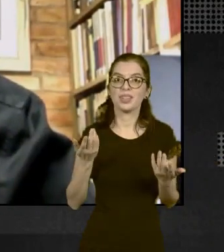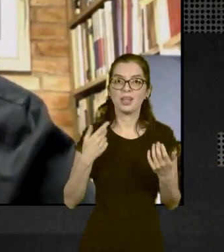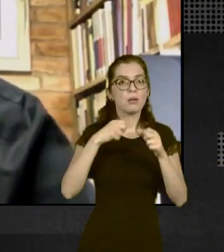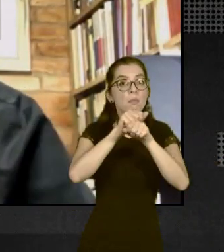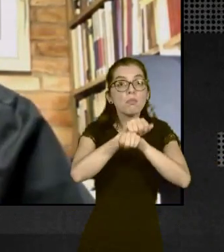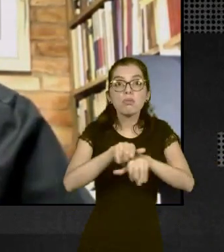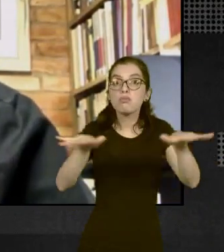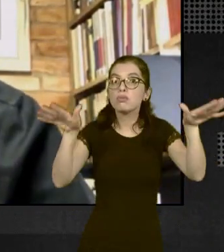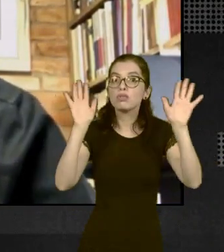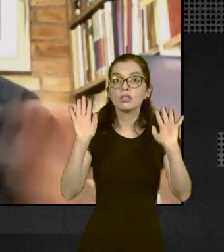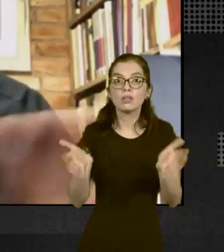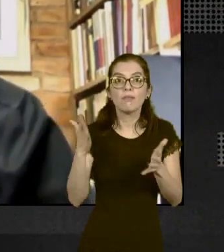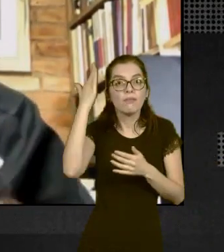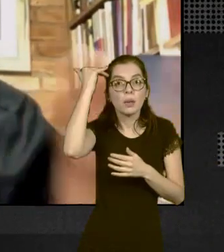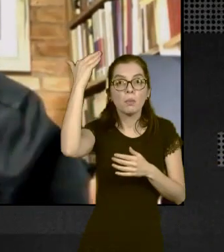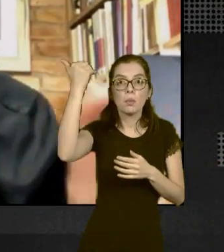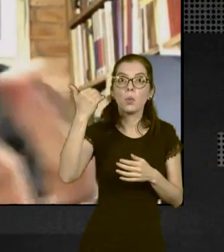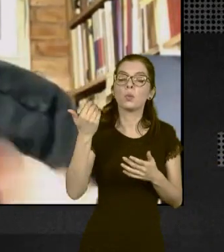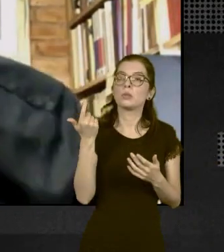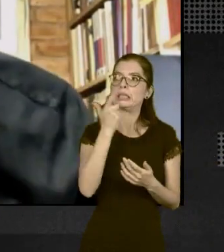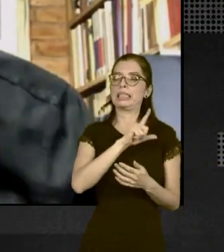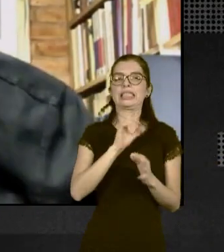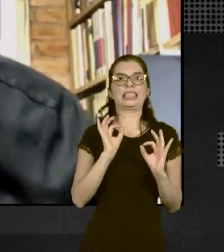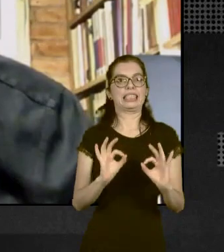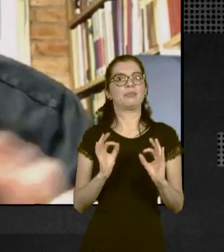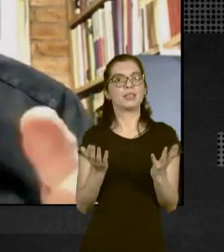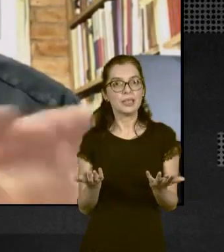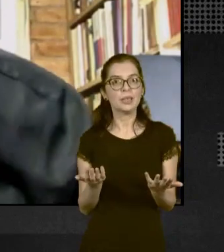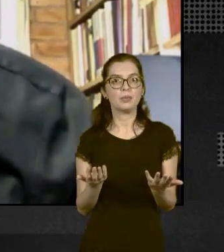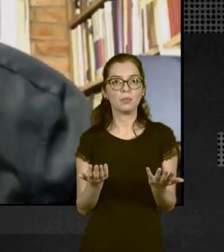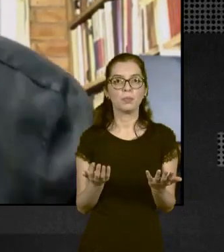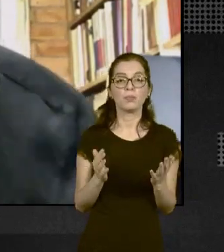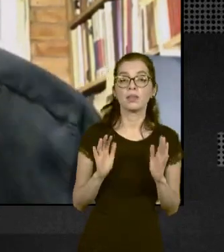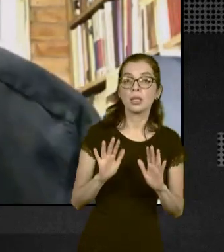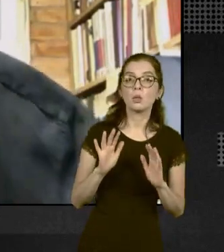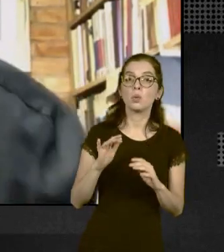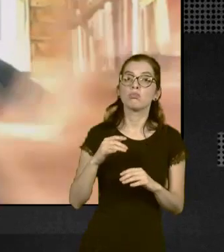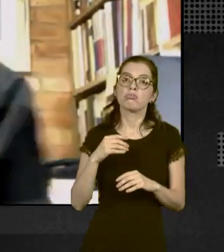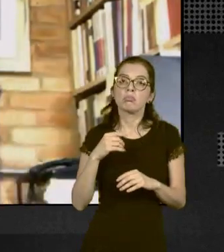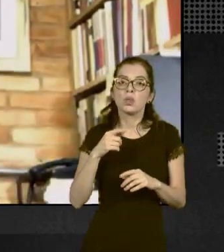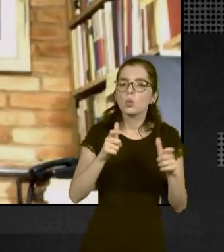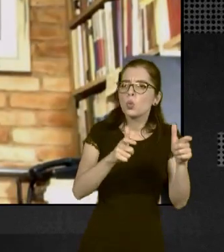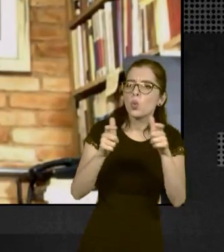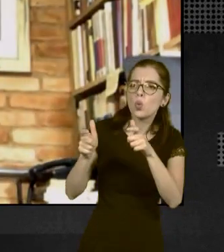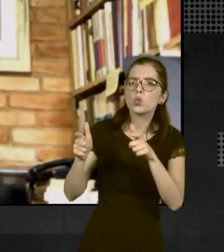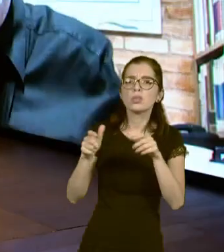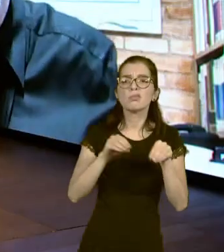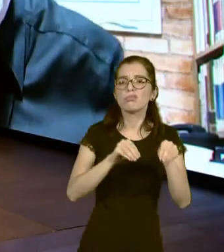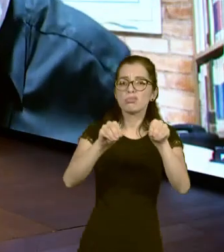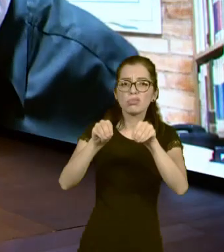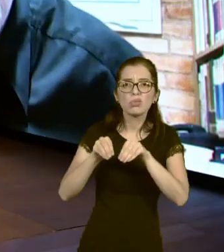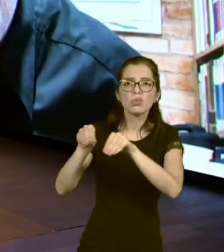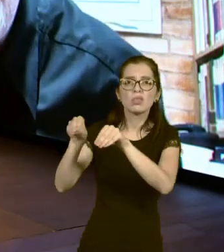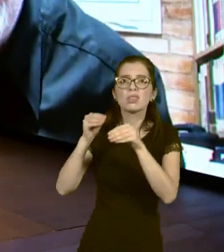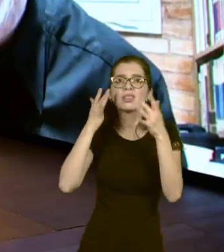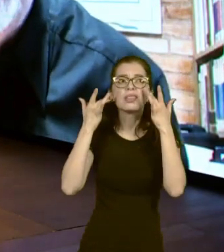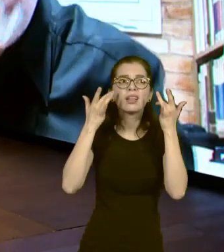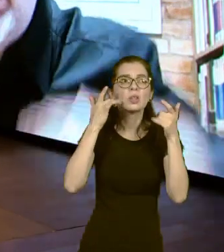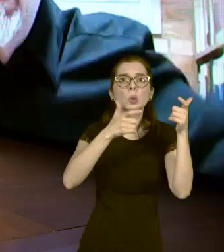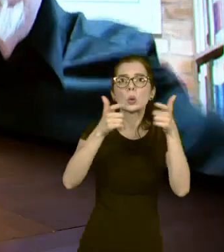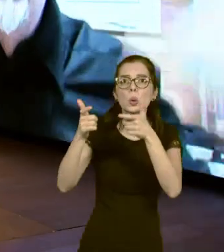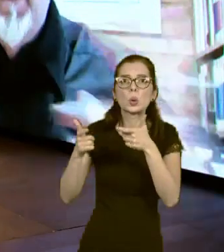caminho. Uau! Esse era o título gigante no meio da página do Jornal da Tarde. Bom, aí